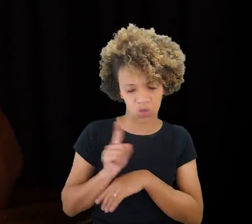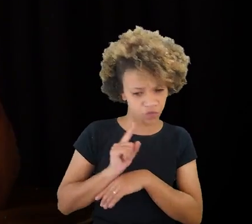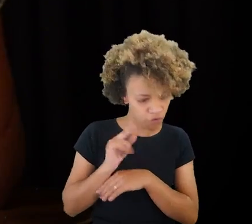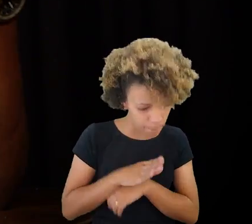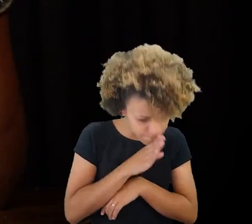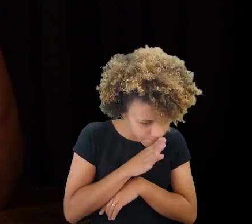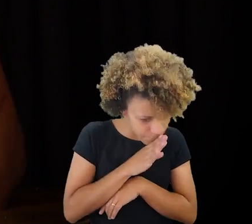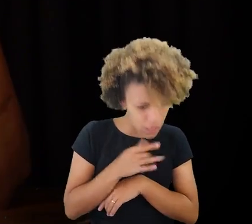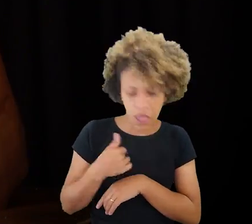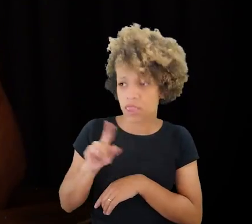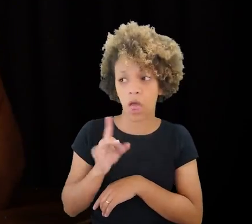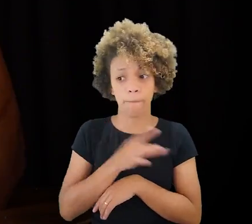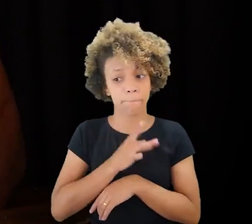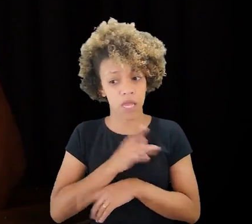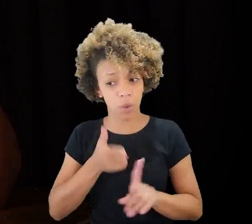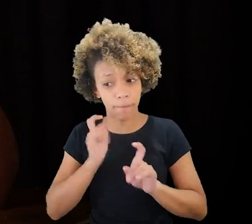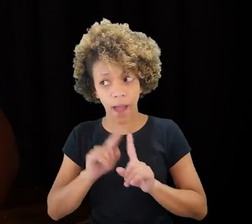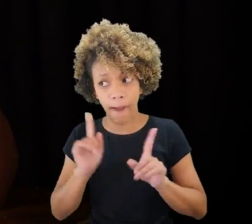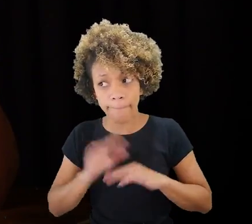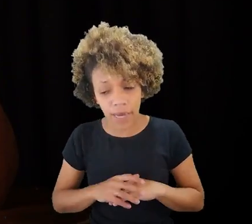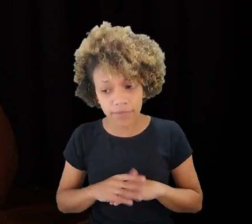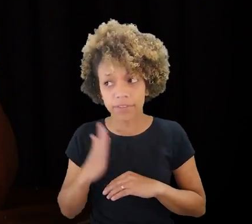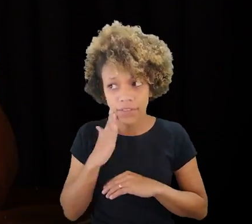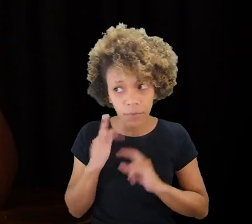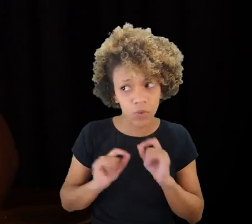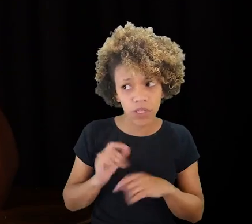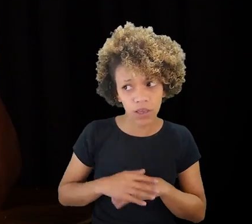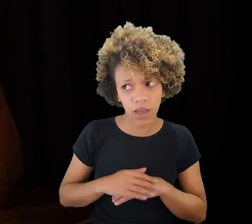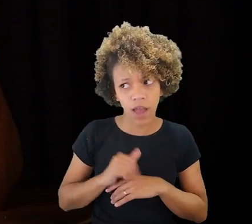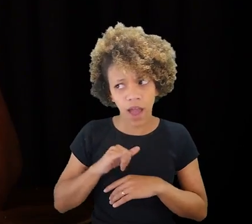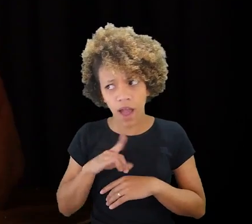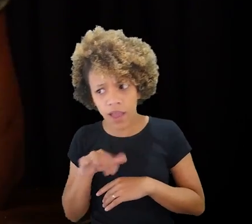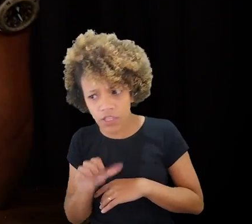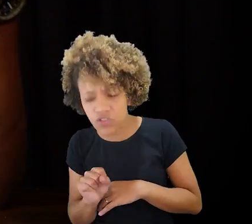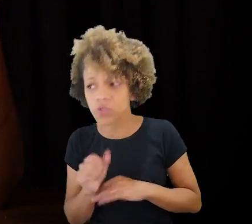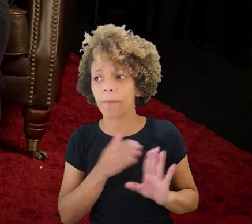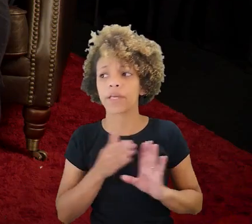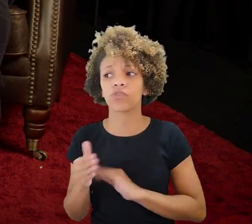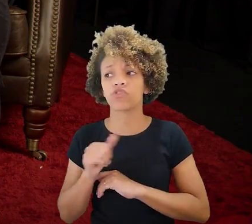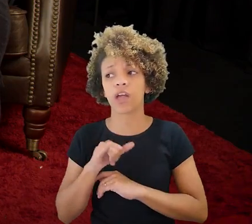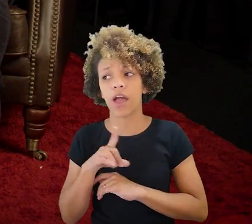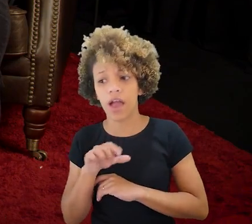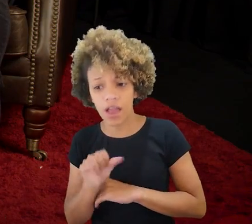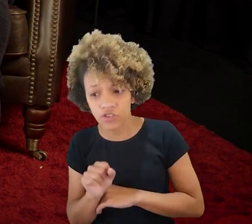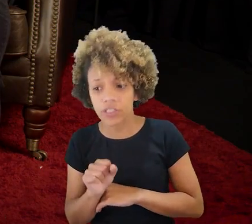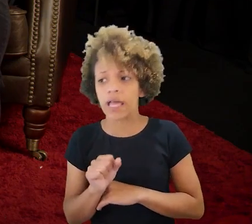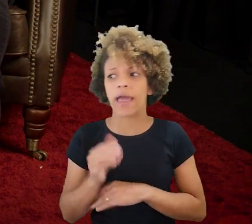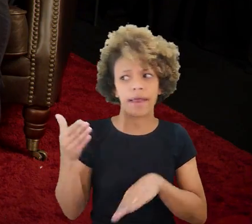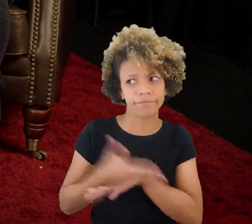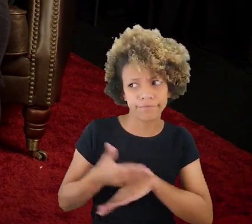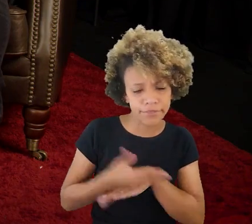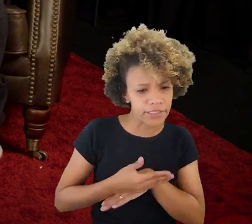vou ficar aqui por C nem tanto por medo de de pá mas por conta você tá ligado de ides né mano porque a gente estamos falando de uma época que a aides era frequente então